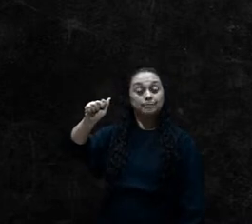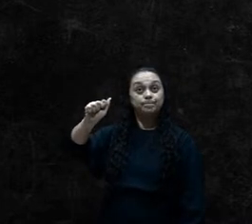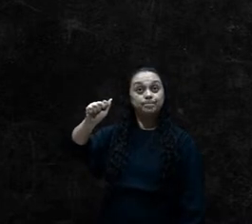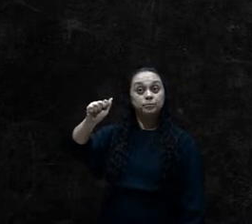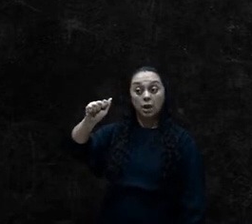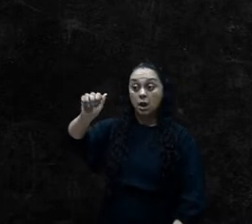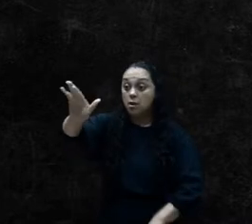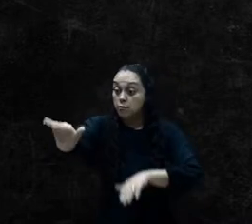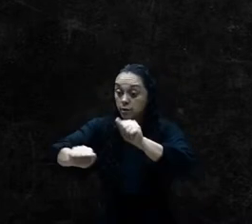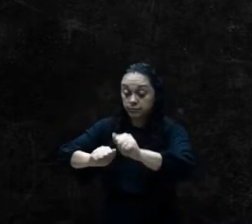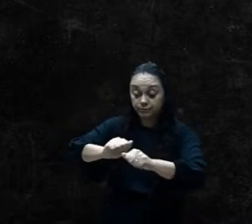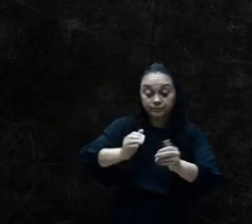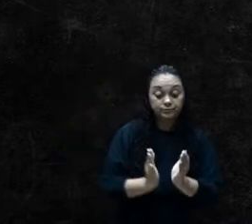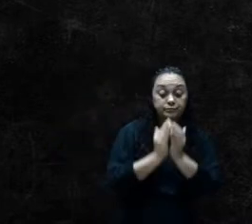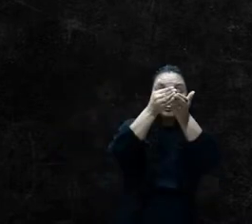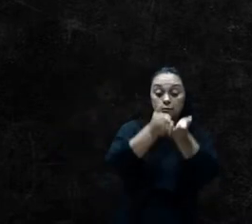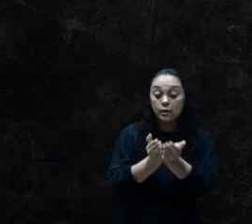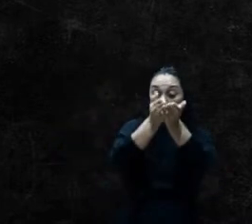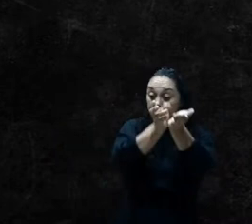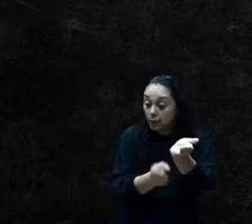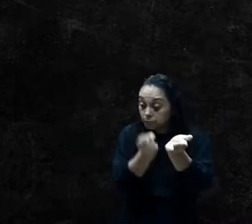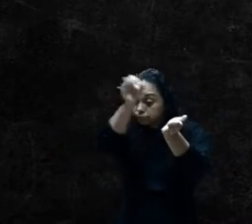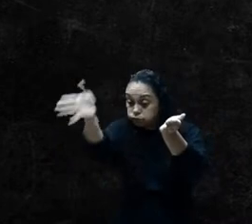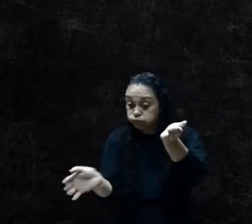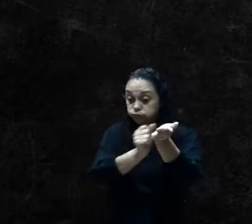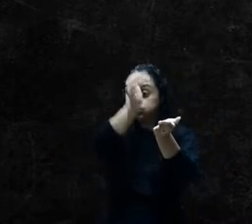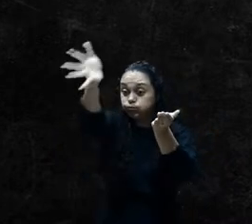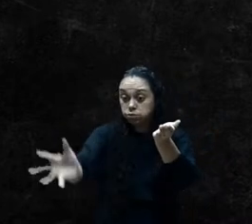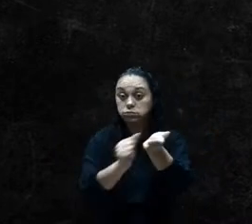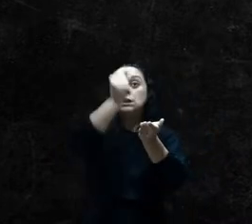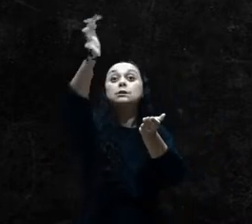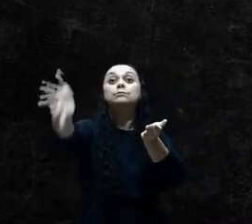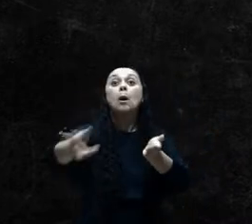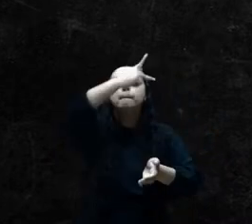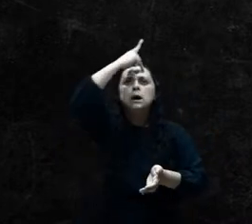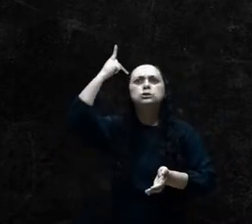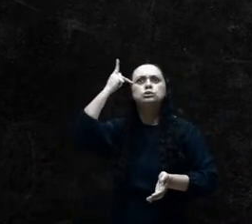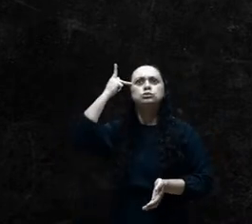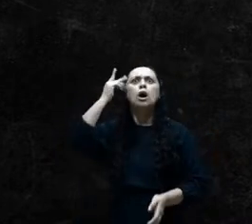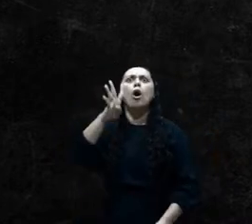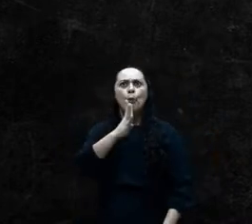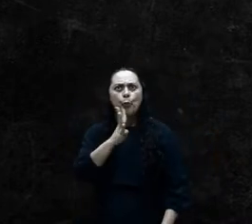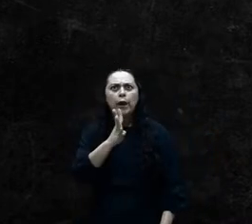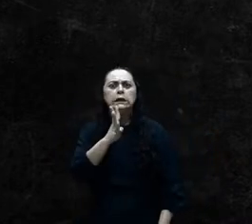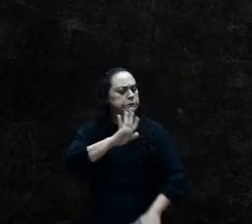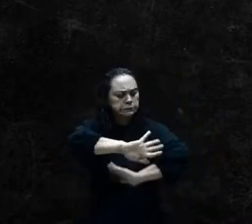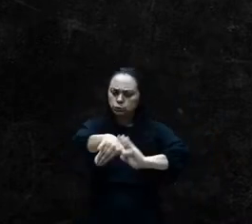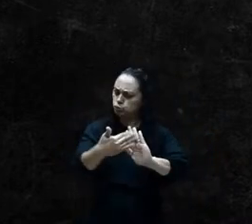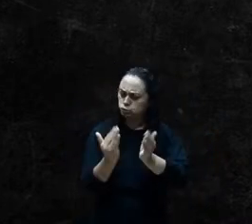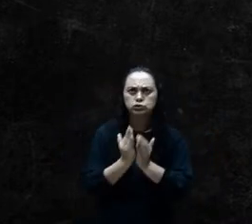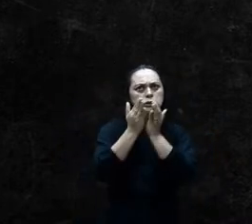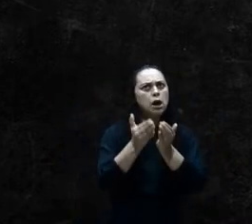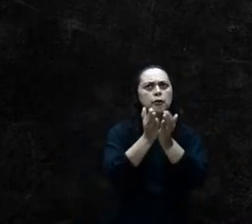marinheiros usaram de todos os meios ó pessoas experientes usaram de todos os meios